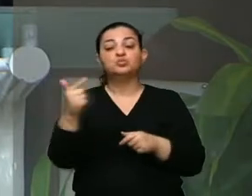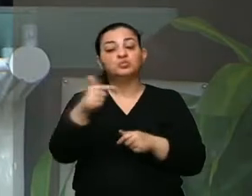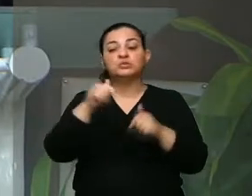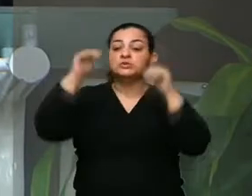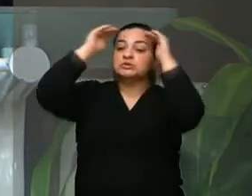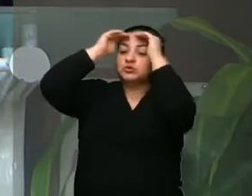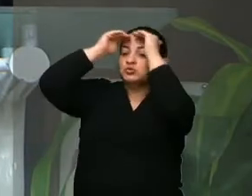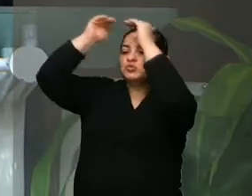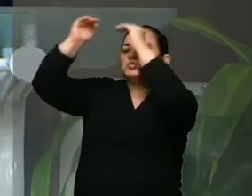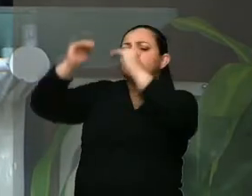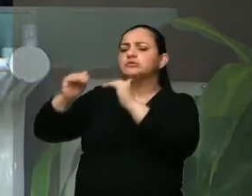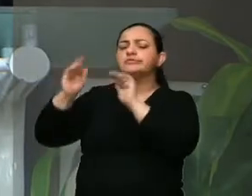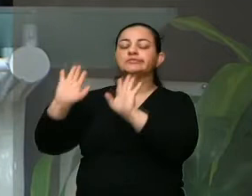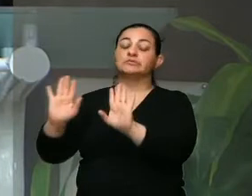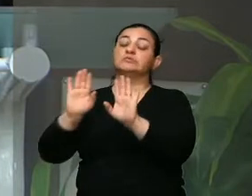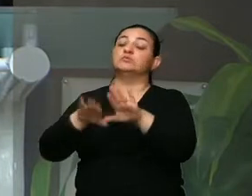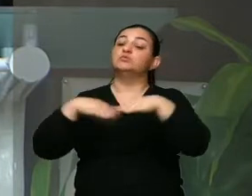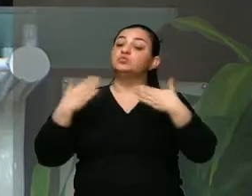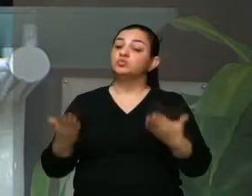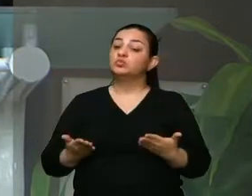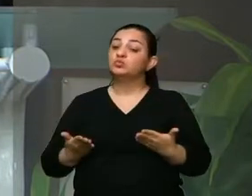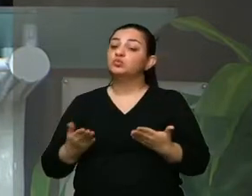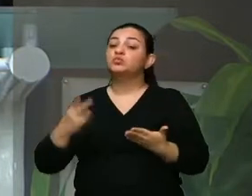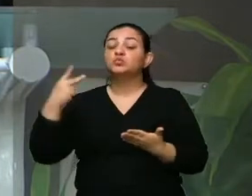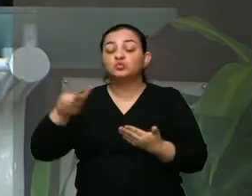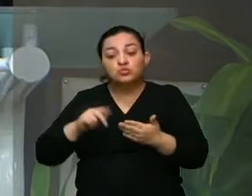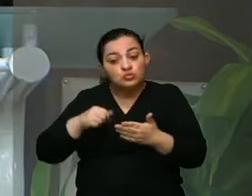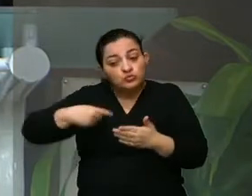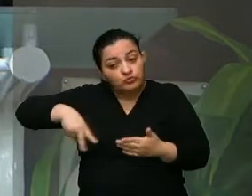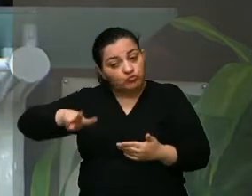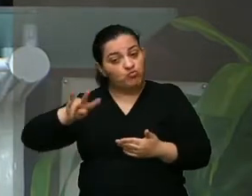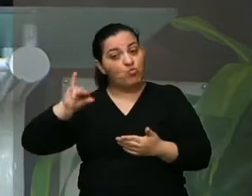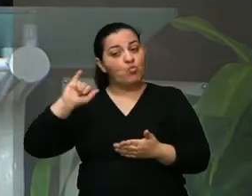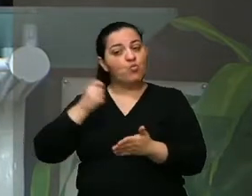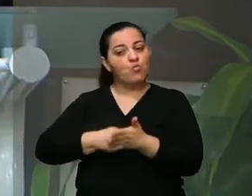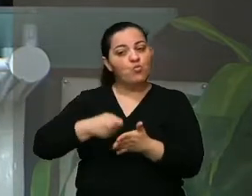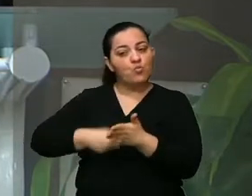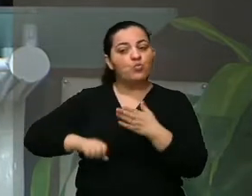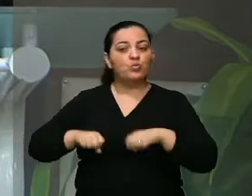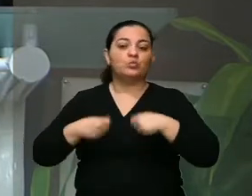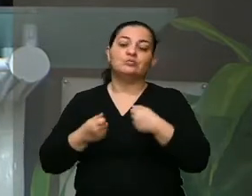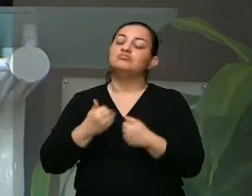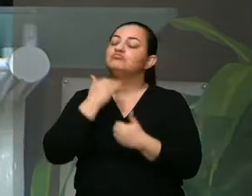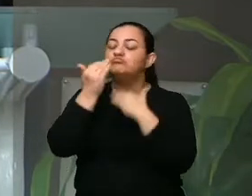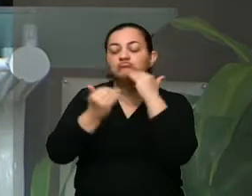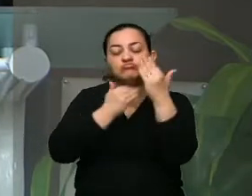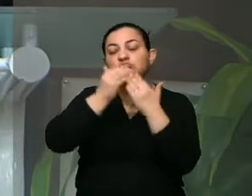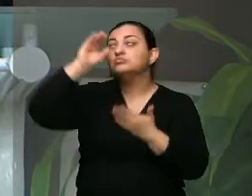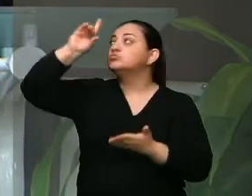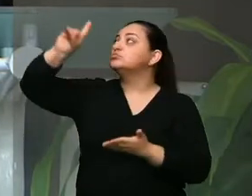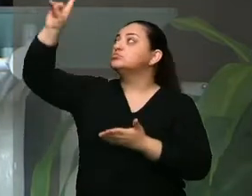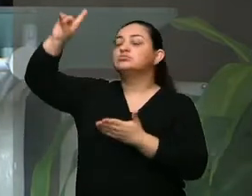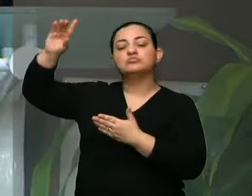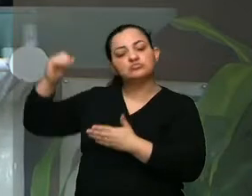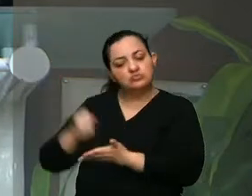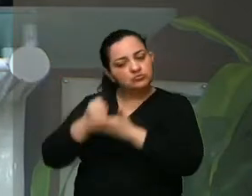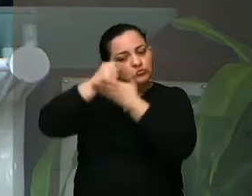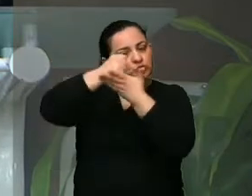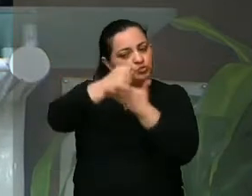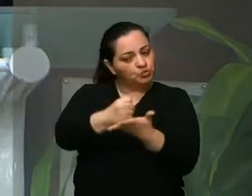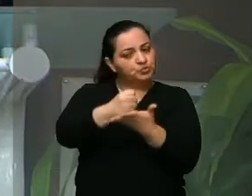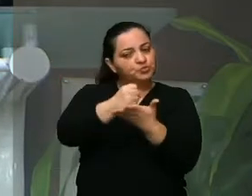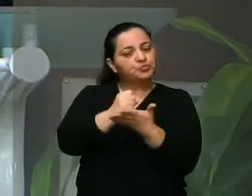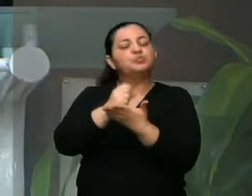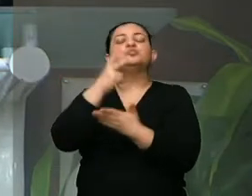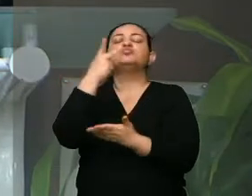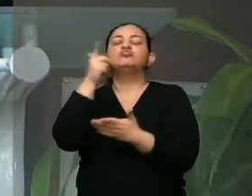quando você vai fazer só que não está dando conta deus vai te em algum momento te ajudar e